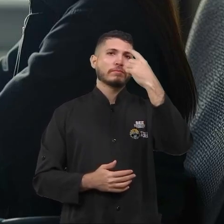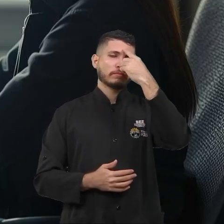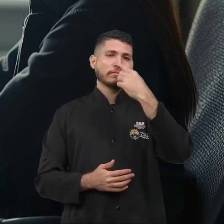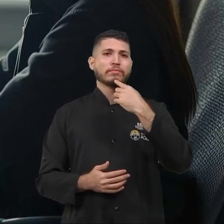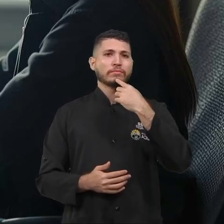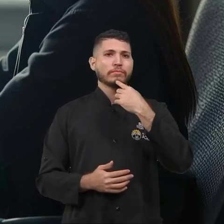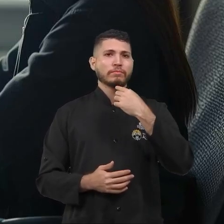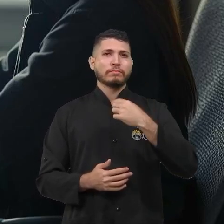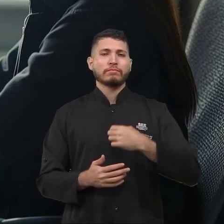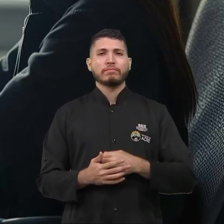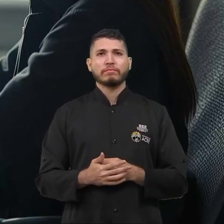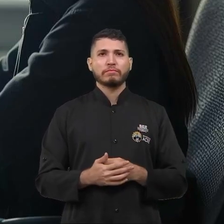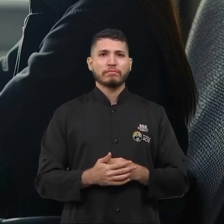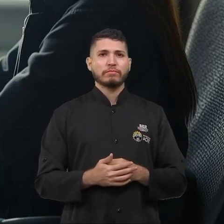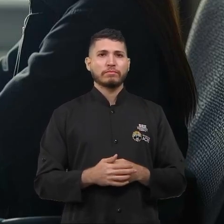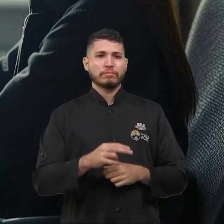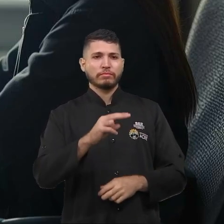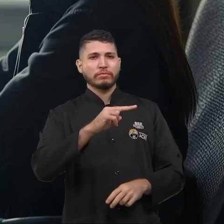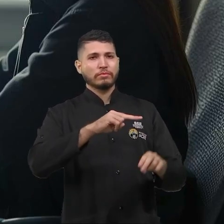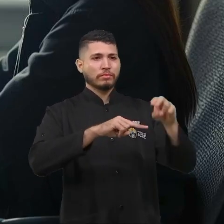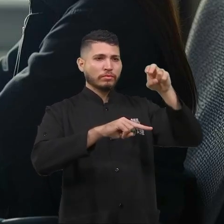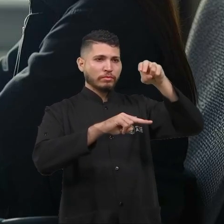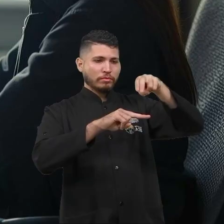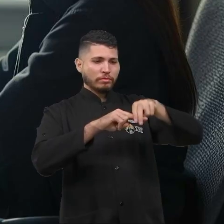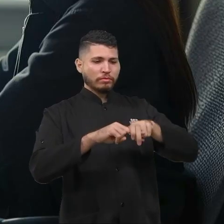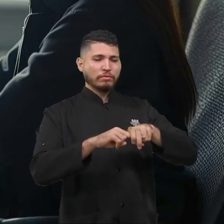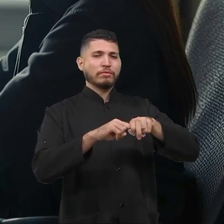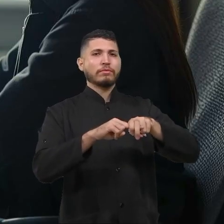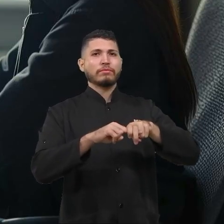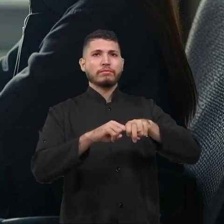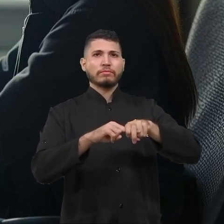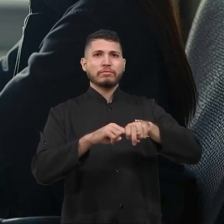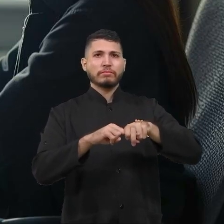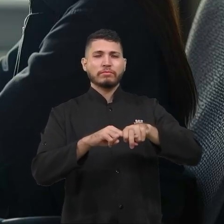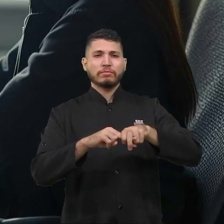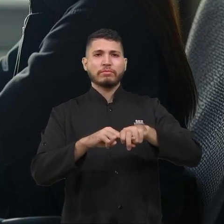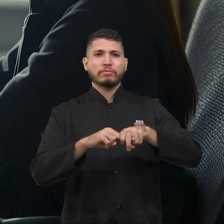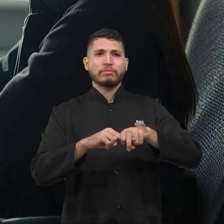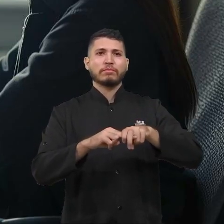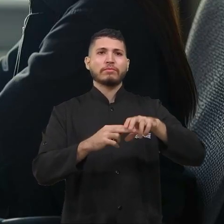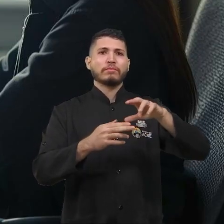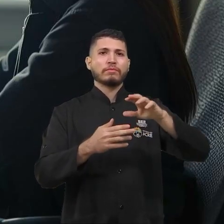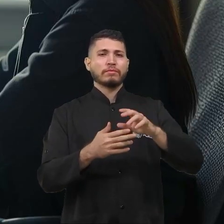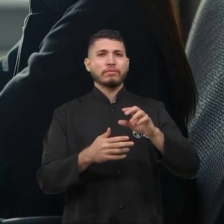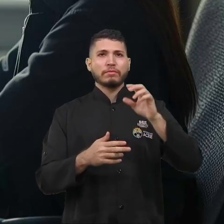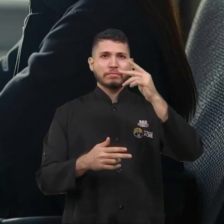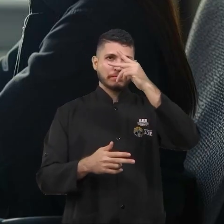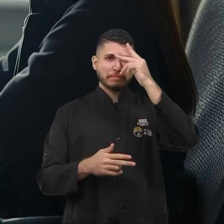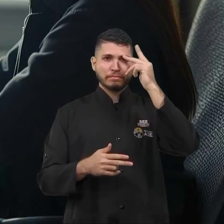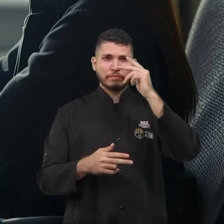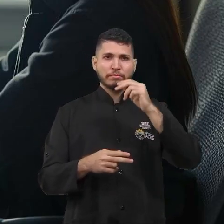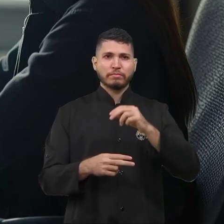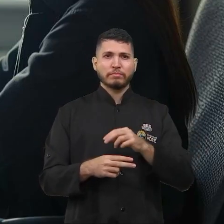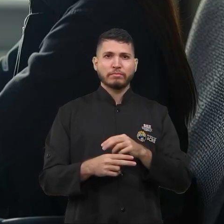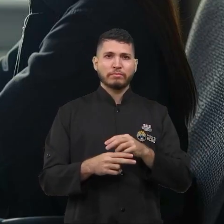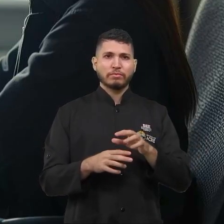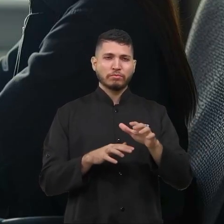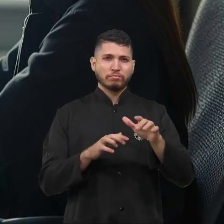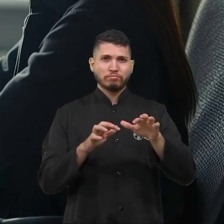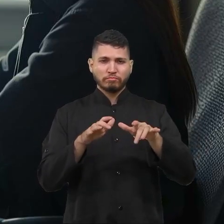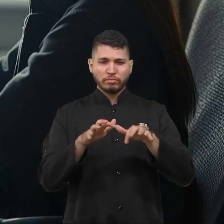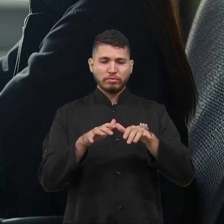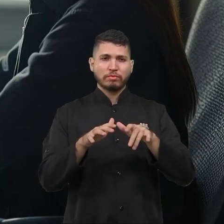A pessoa ela está trabalhando através do notebook e nós podemos perceber aí outros